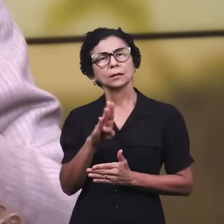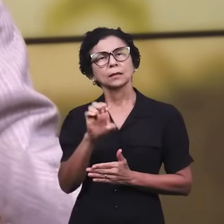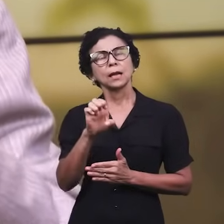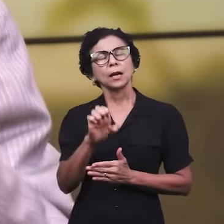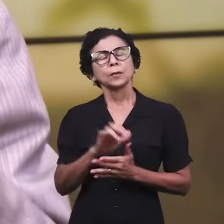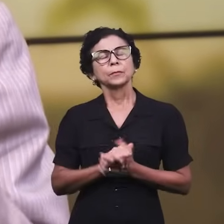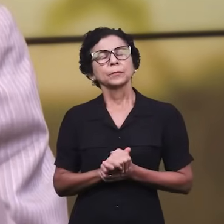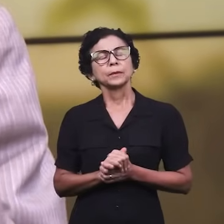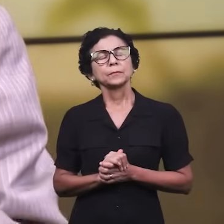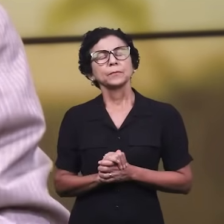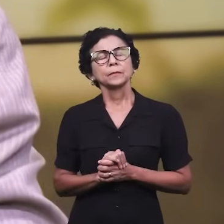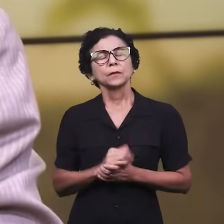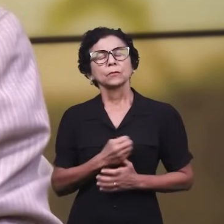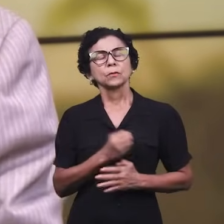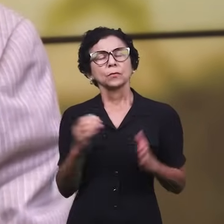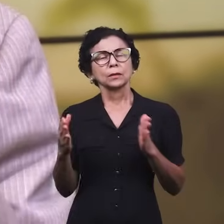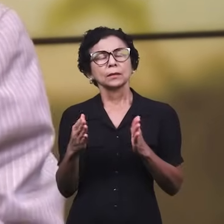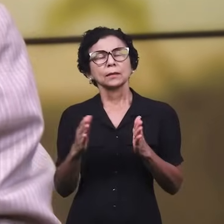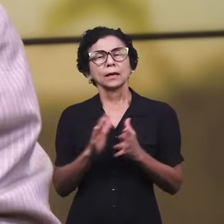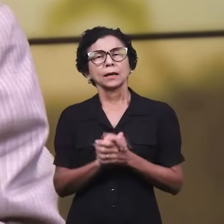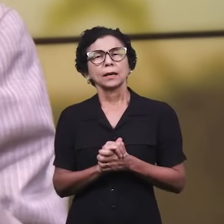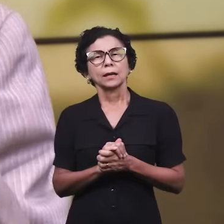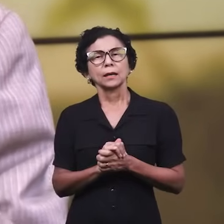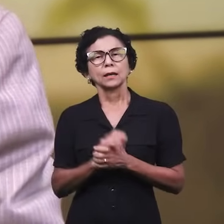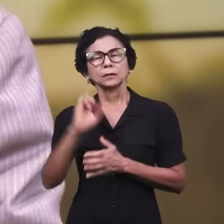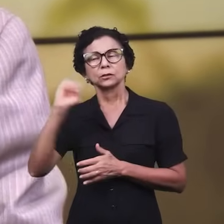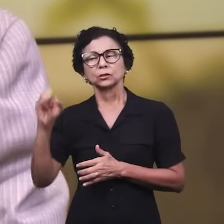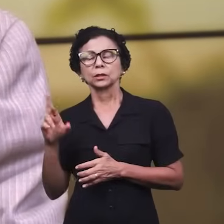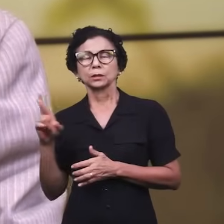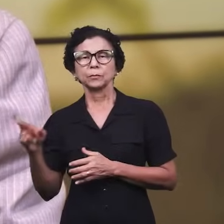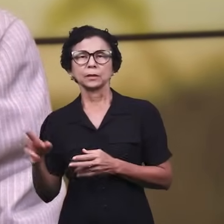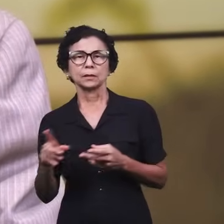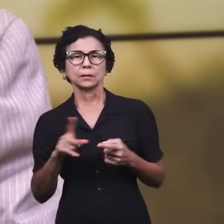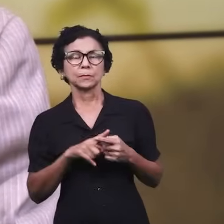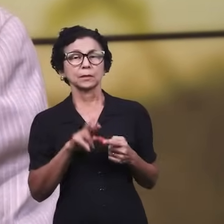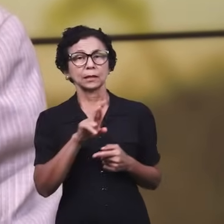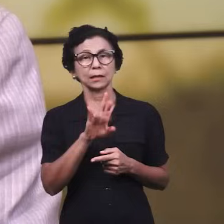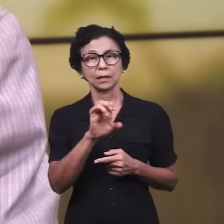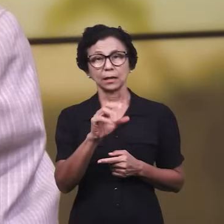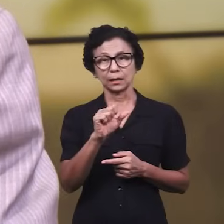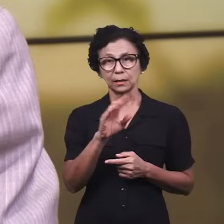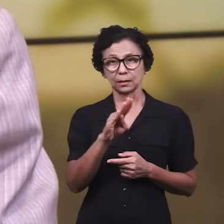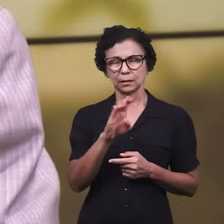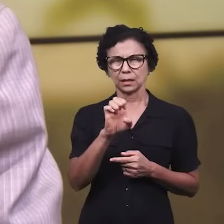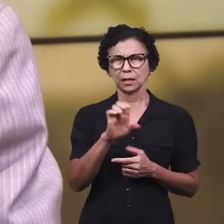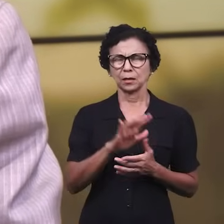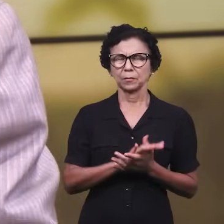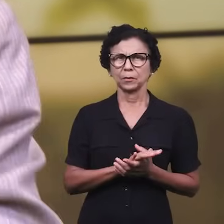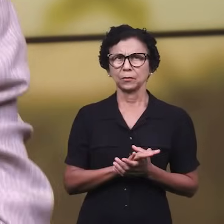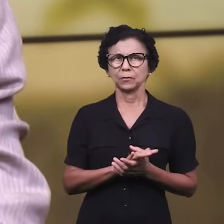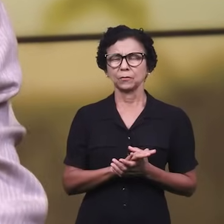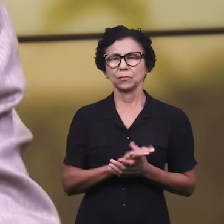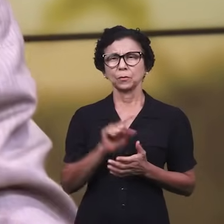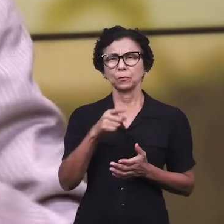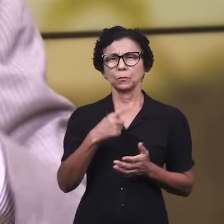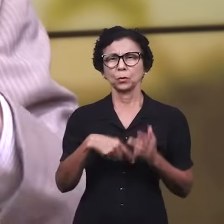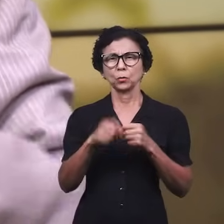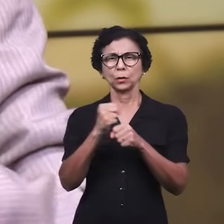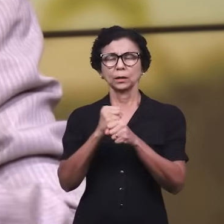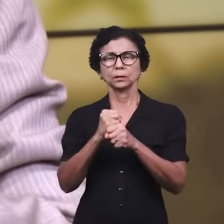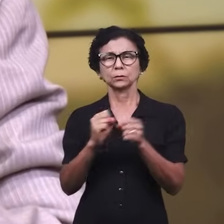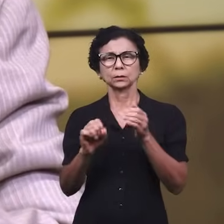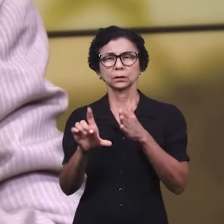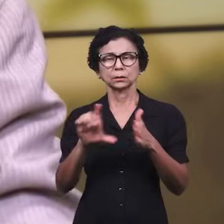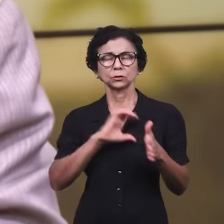que foi mais ou menos 1000 anos antes de Cristo mais ou menos aproximadamente mas jonadab que foi quem fez o